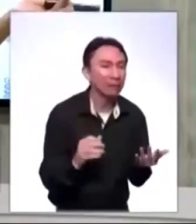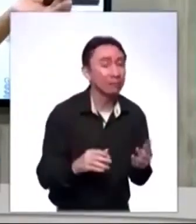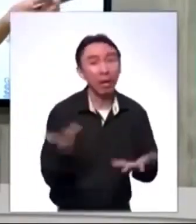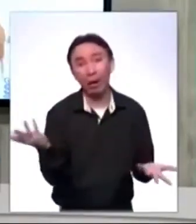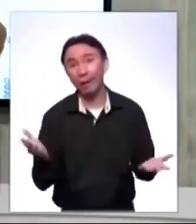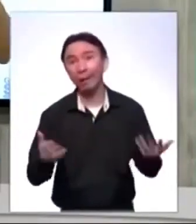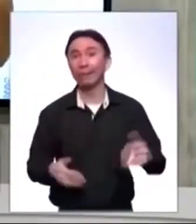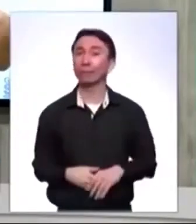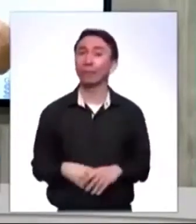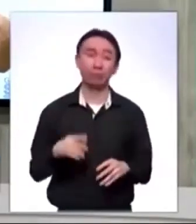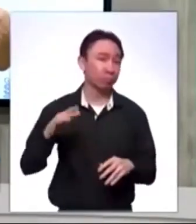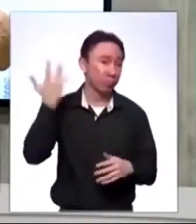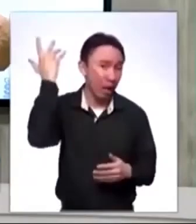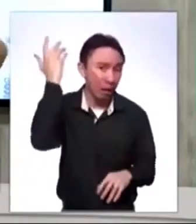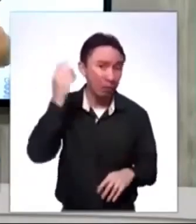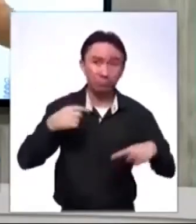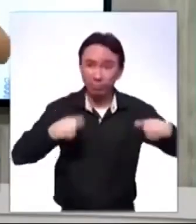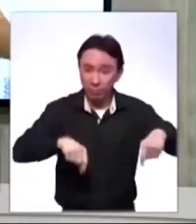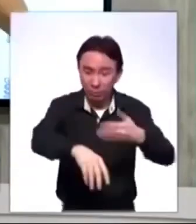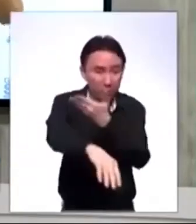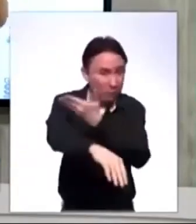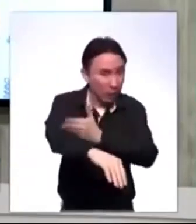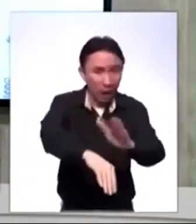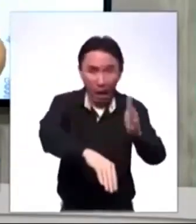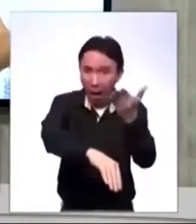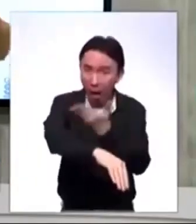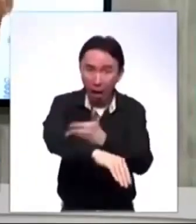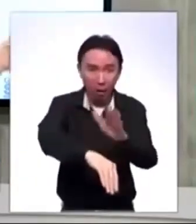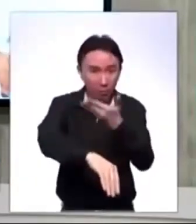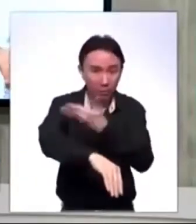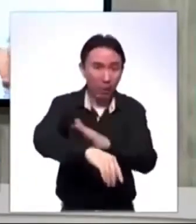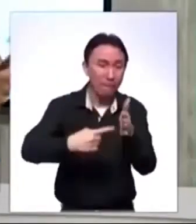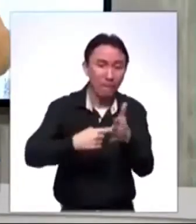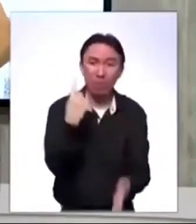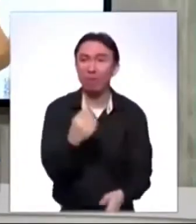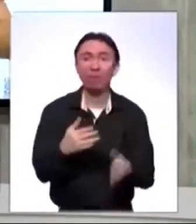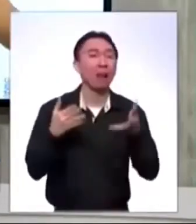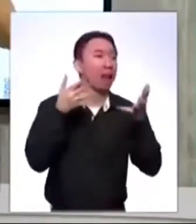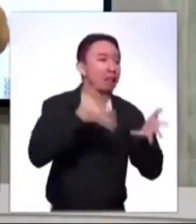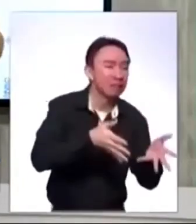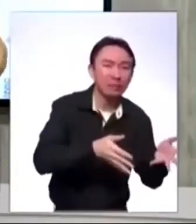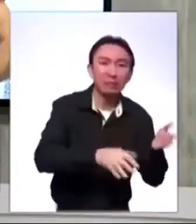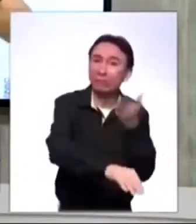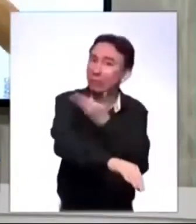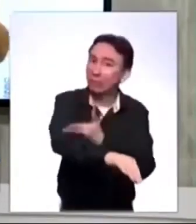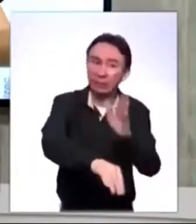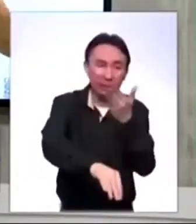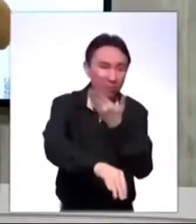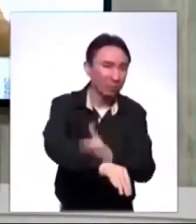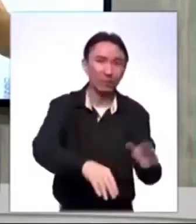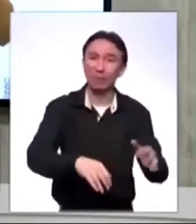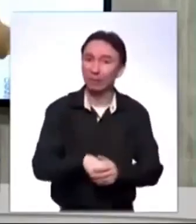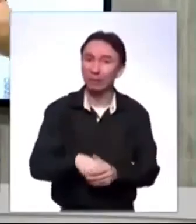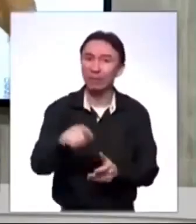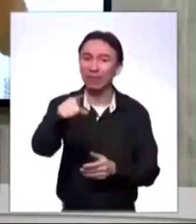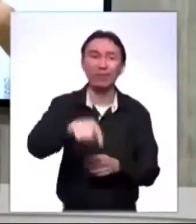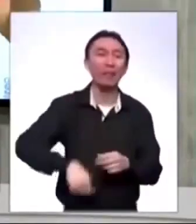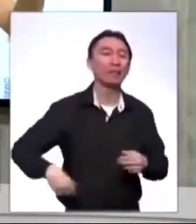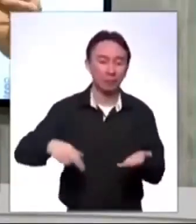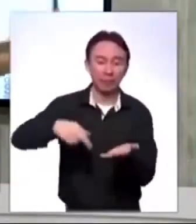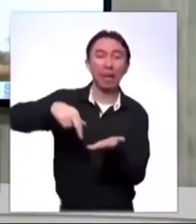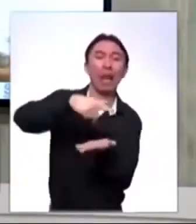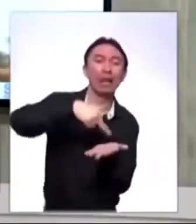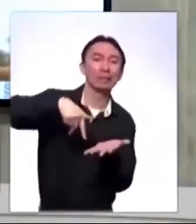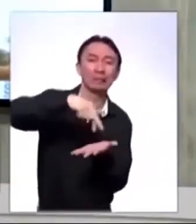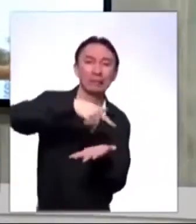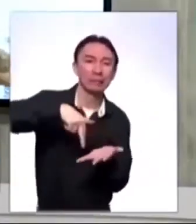primeira vez. É treino. Bem, você assistiu um espetáculo, a gente falou de dança hoje, né? Você assistiu um espetáculo de balé, 2, 3, aí você começa a